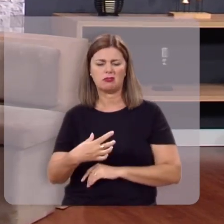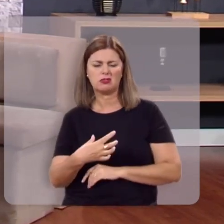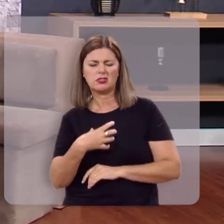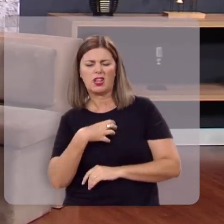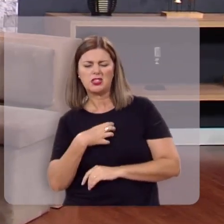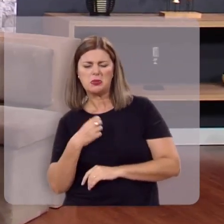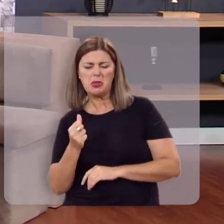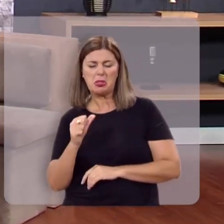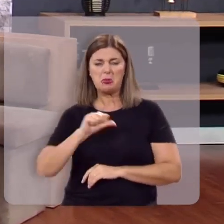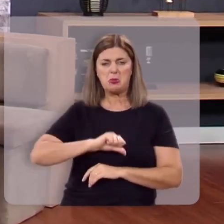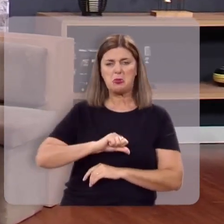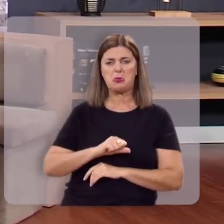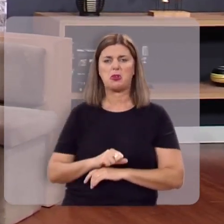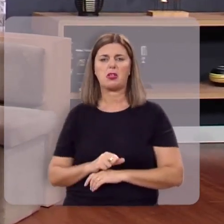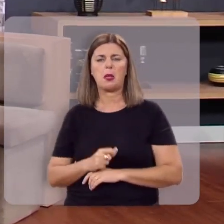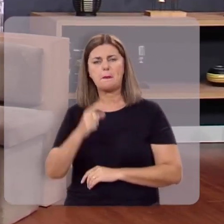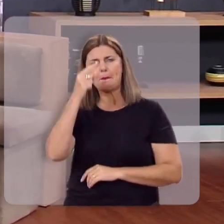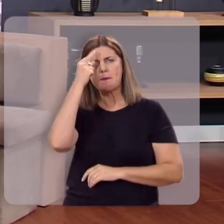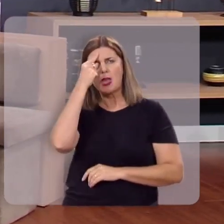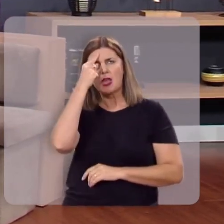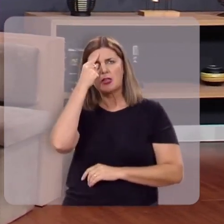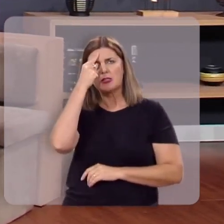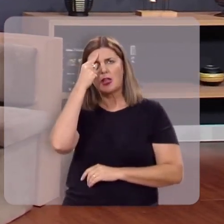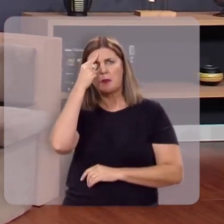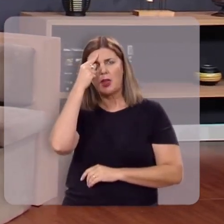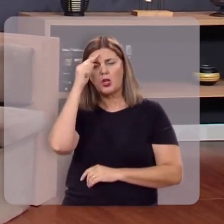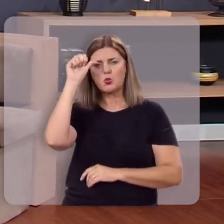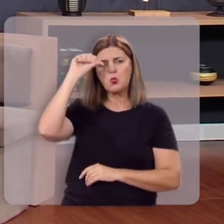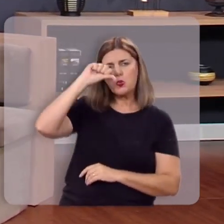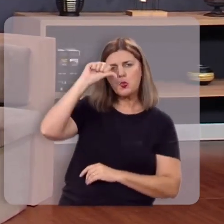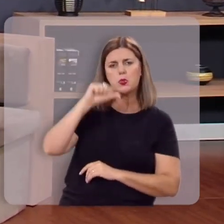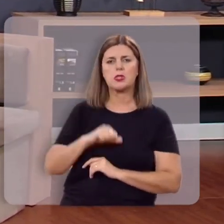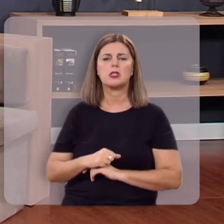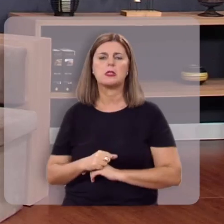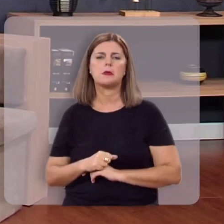sentimentos hostis, pensamentos impuros,